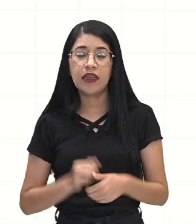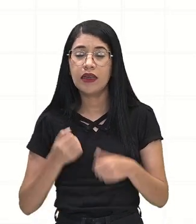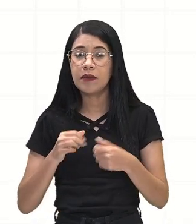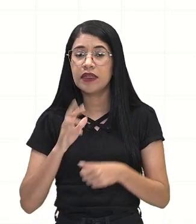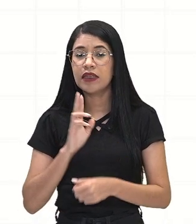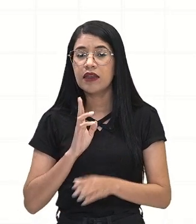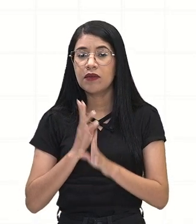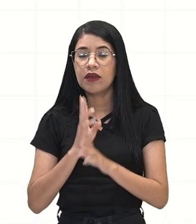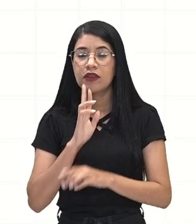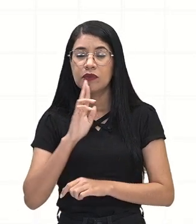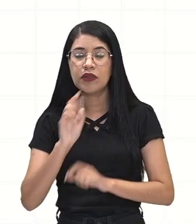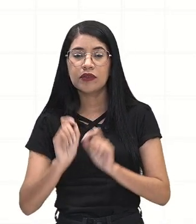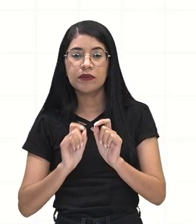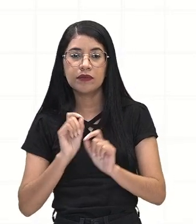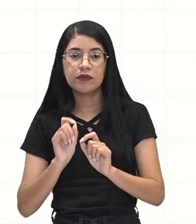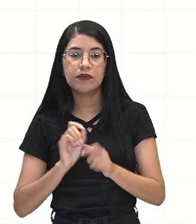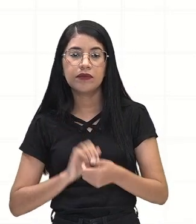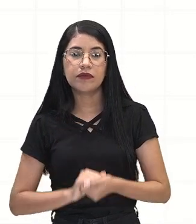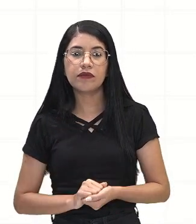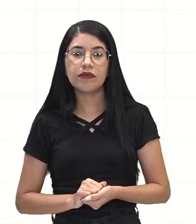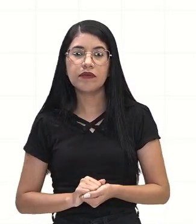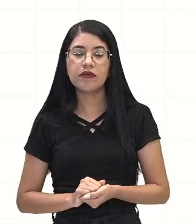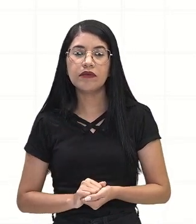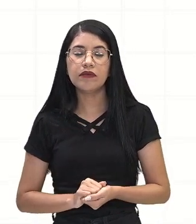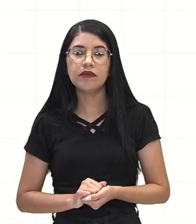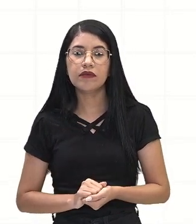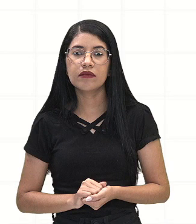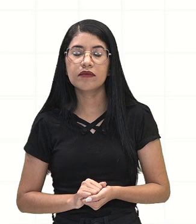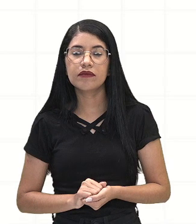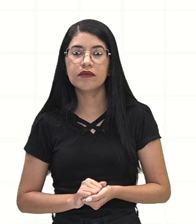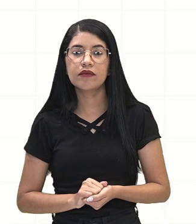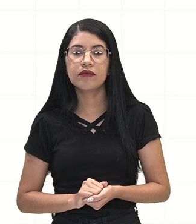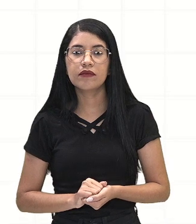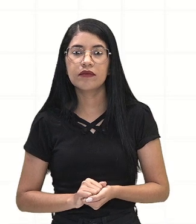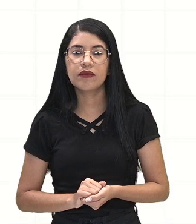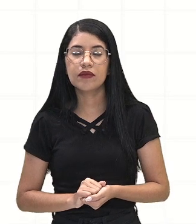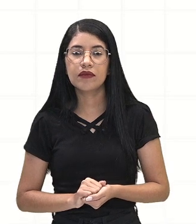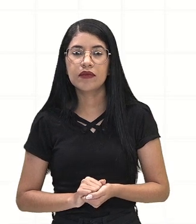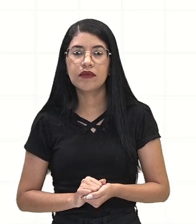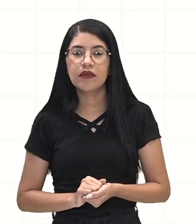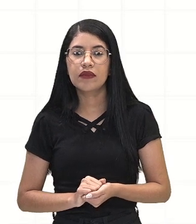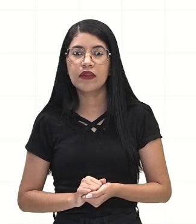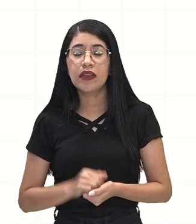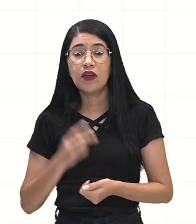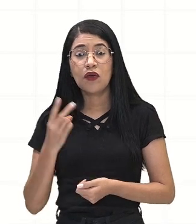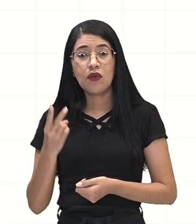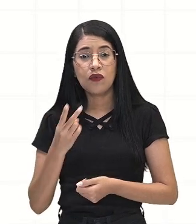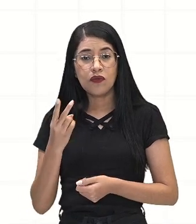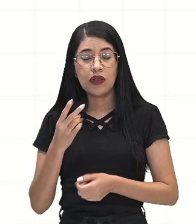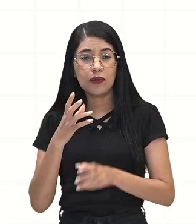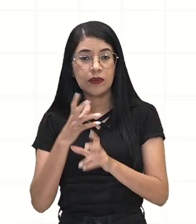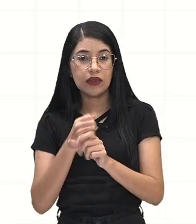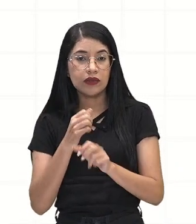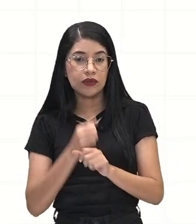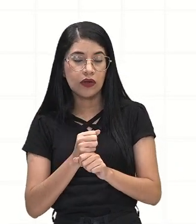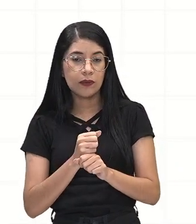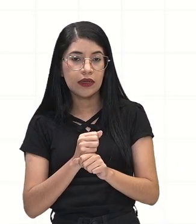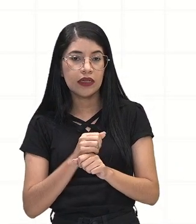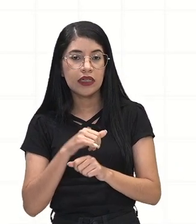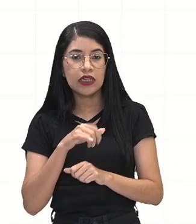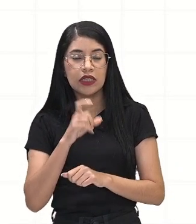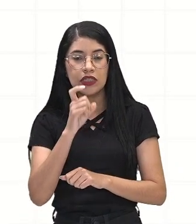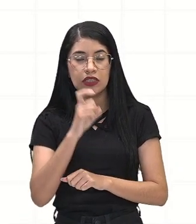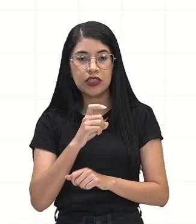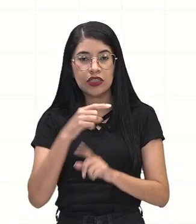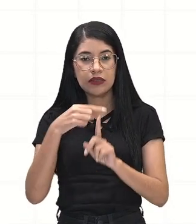ó. Opa, desculpa, voltei muito. Ele pergunta qual deve ser o valor da soma. Então,